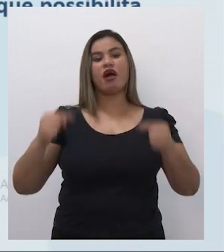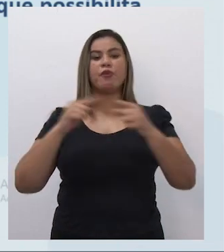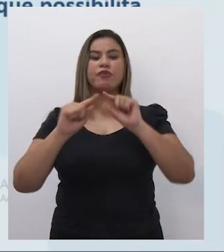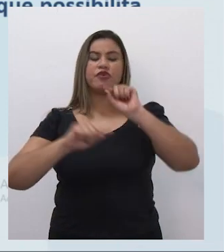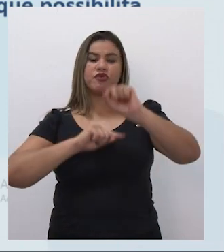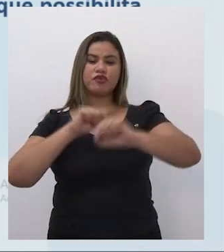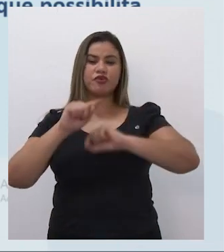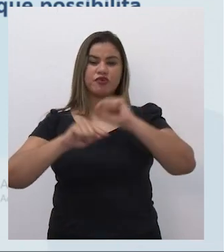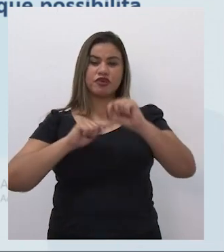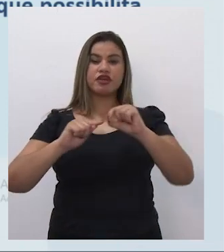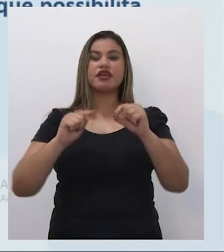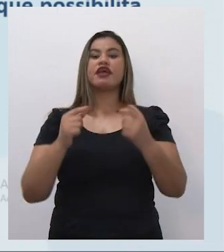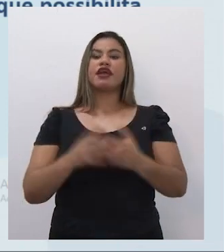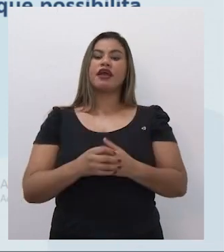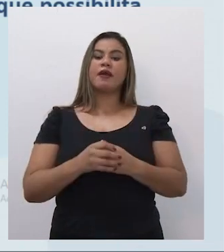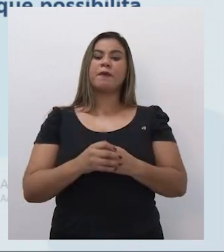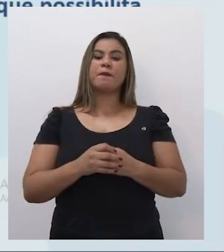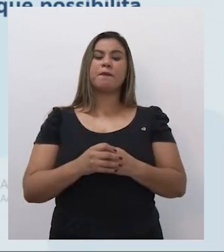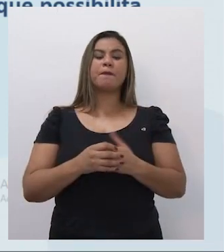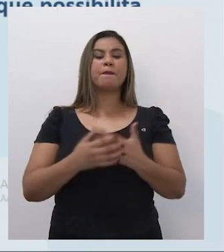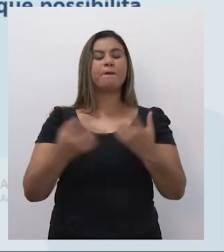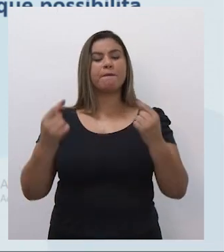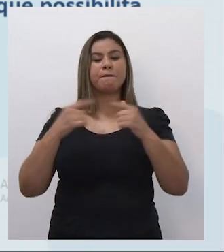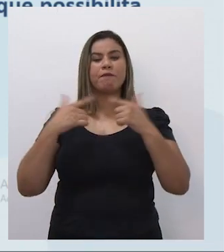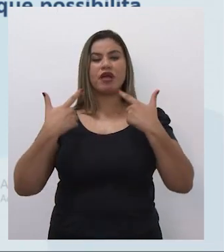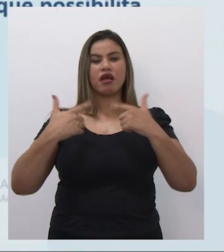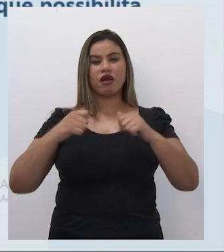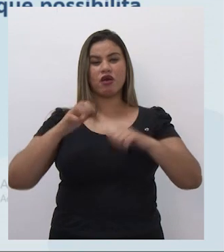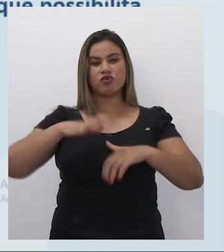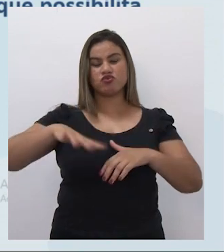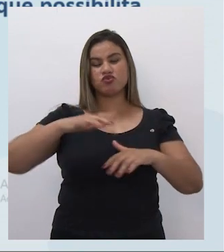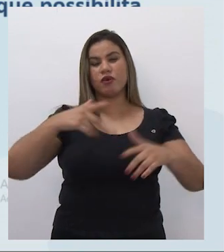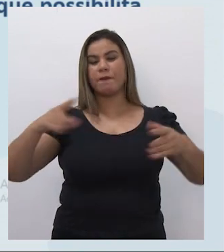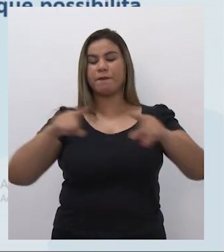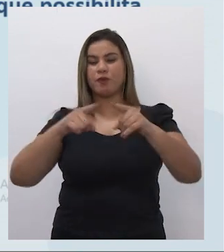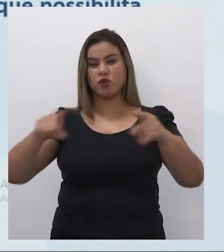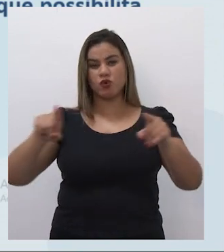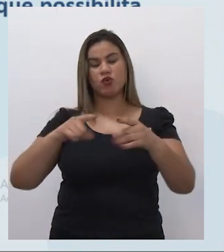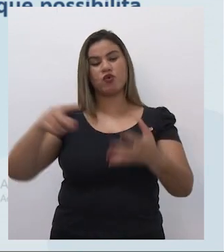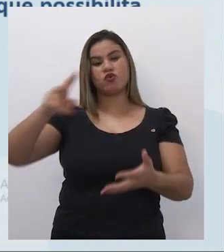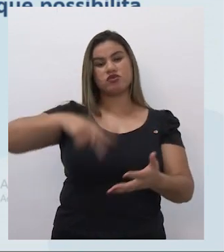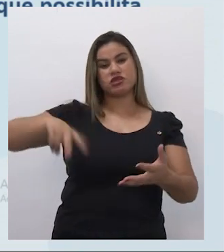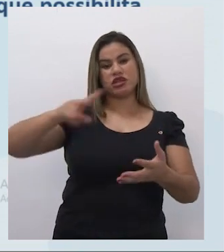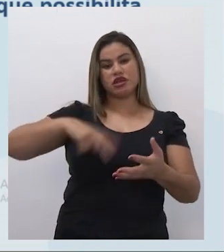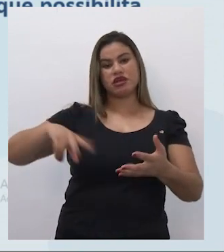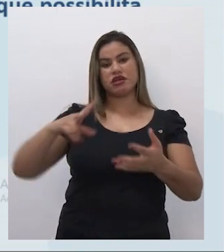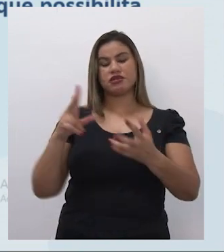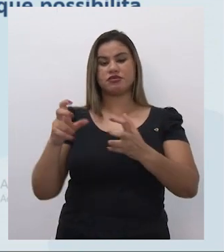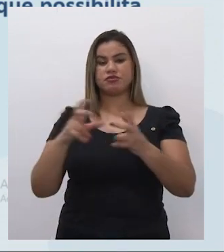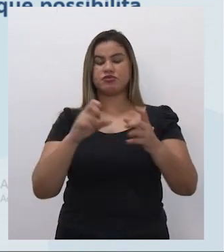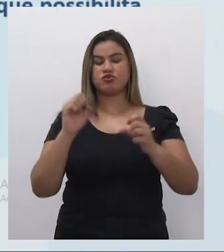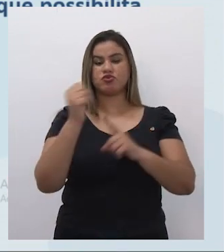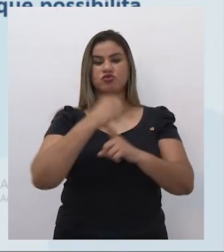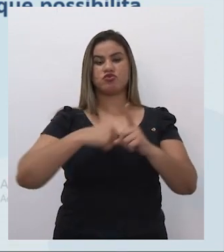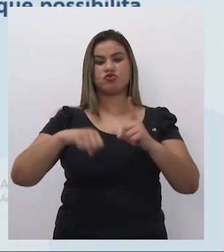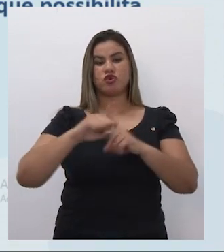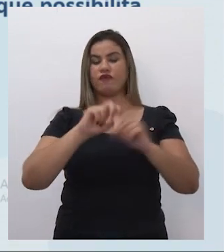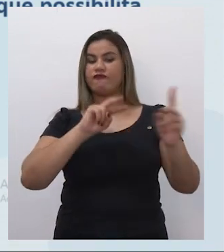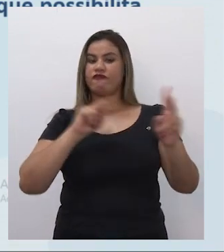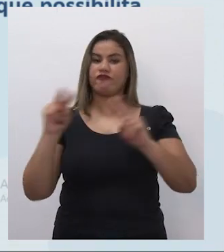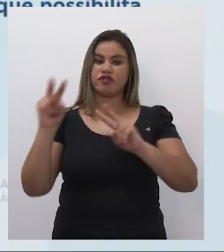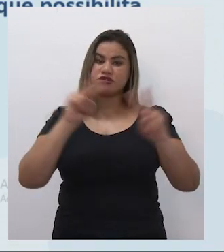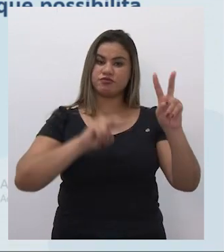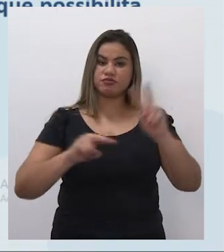agrupamentos juvenis que almejam nessas linguagens, sobretudo na música e na dança, ter reconhecimento social,